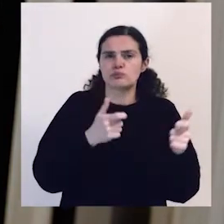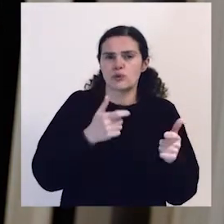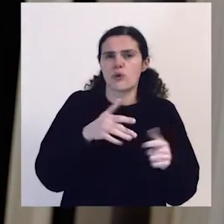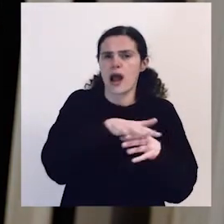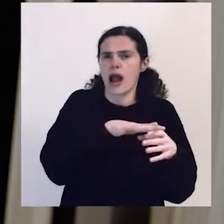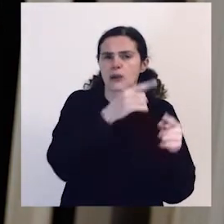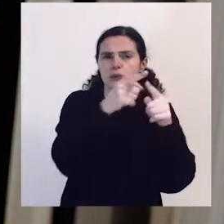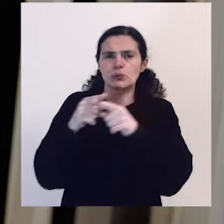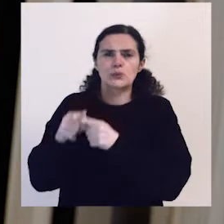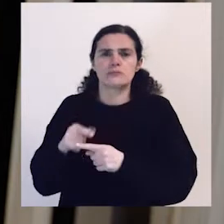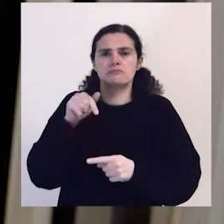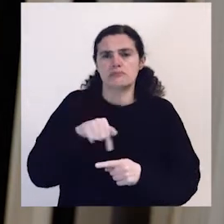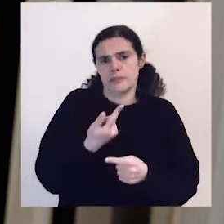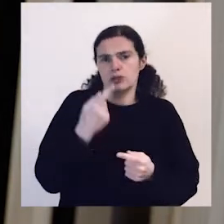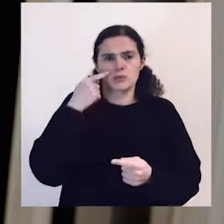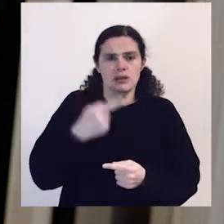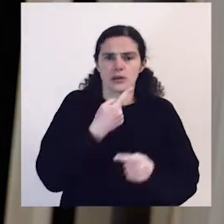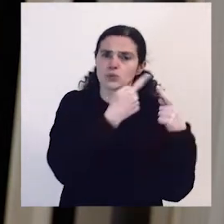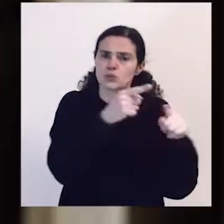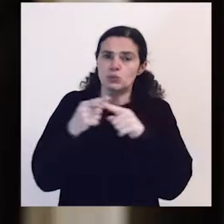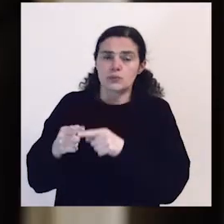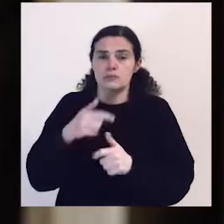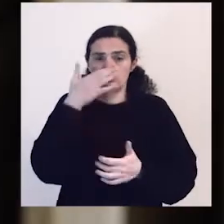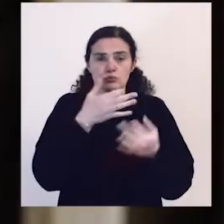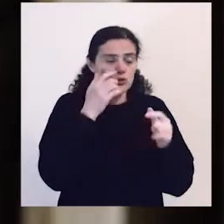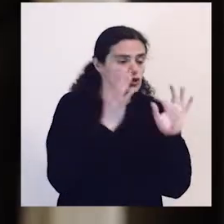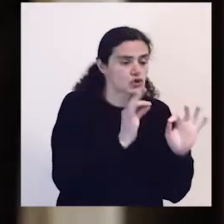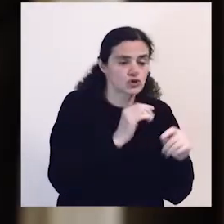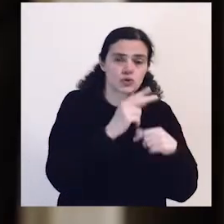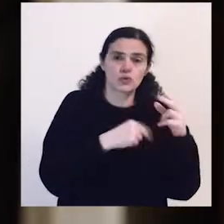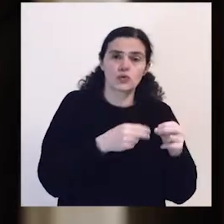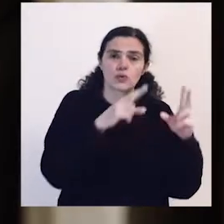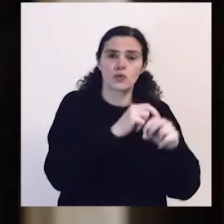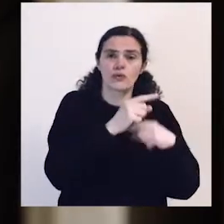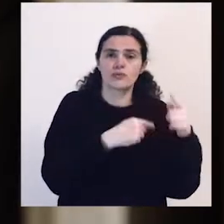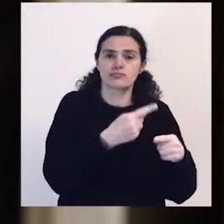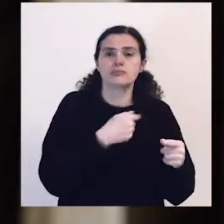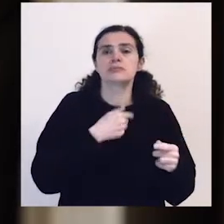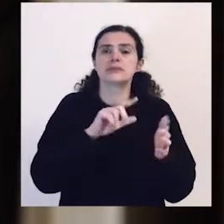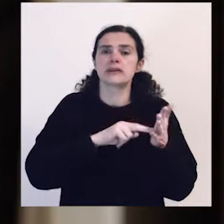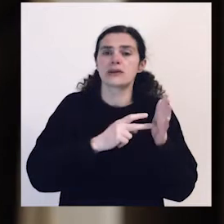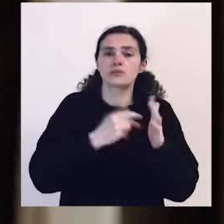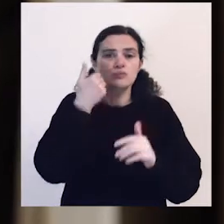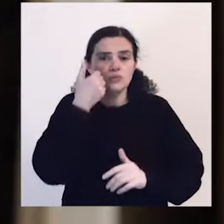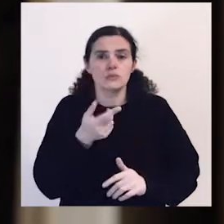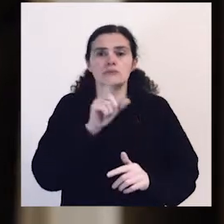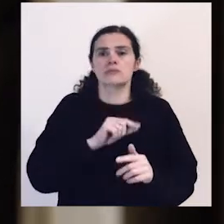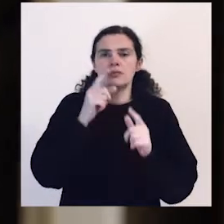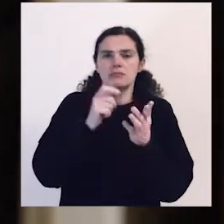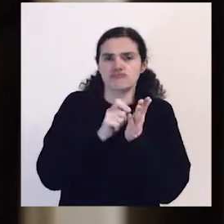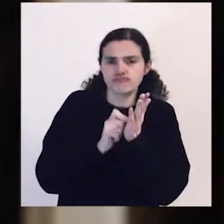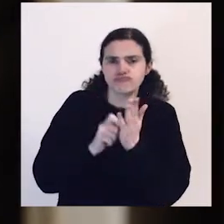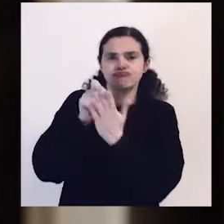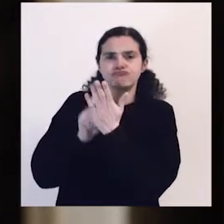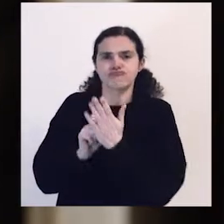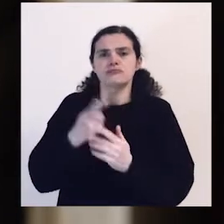de diferentes áreas e de diferentes especialidades. Conservadores, restauradores, técnicos de museografia,